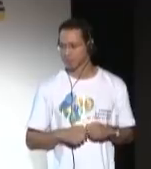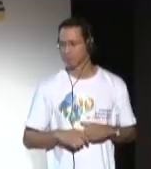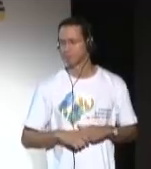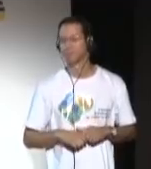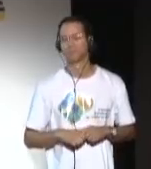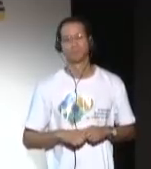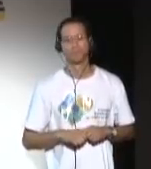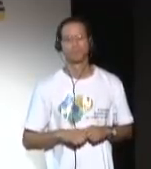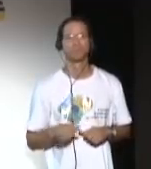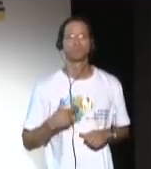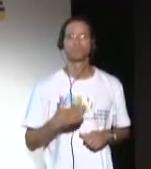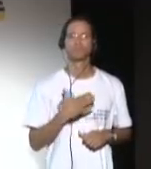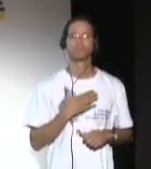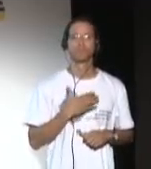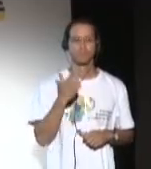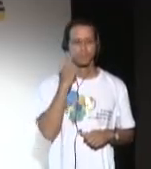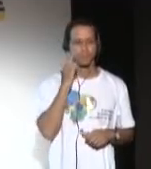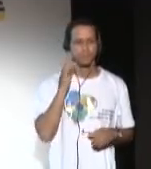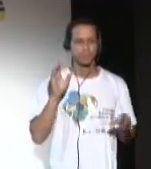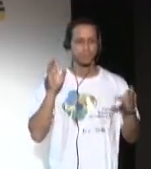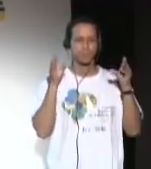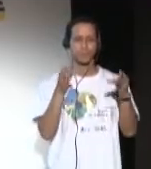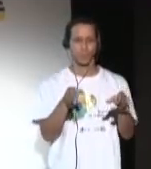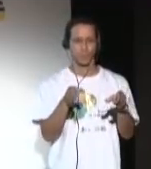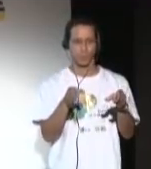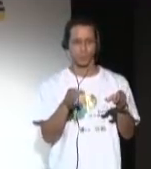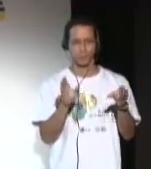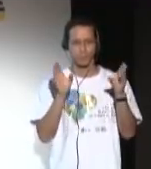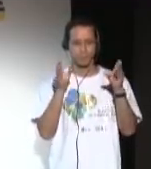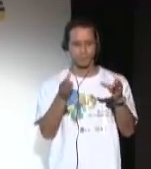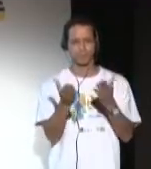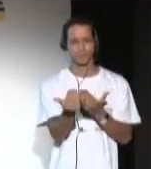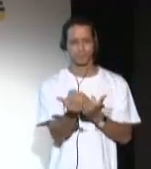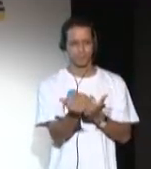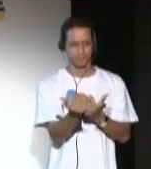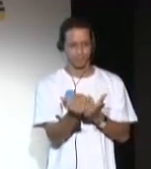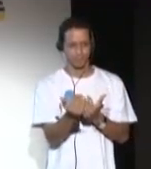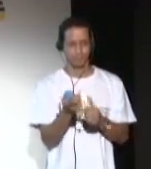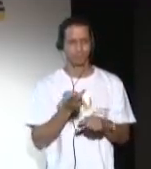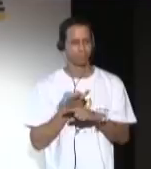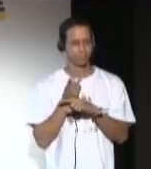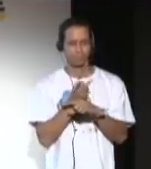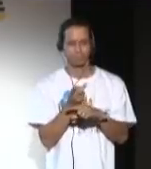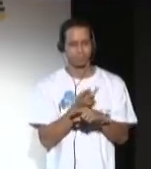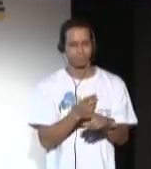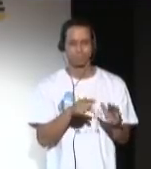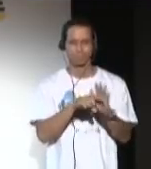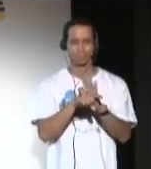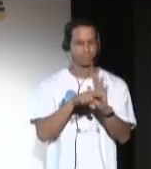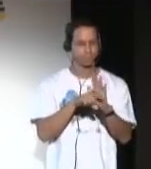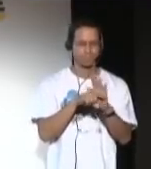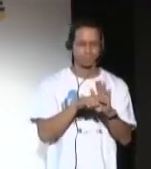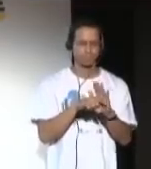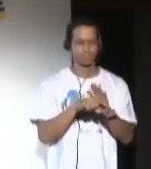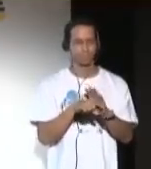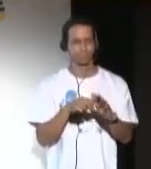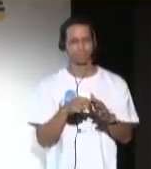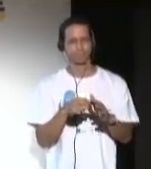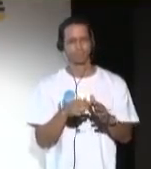Eu gostei muito de ver o foco aqui, o foco dos jovens, na exploração, na pesquisa,